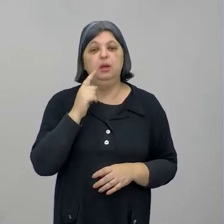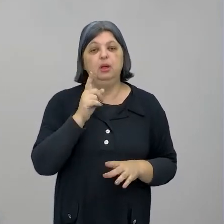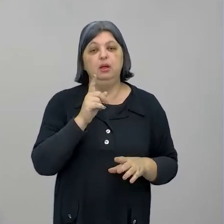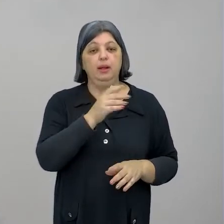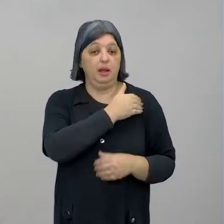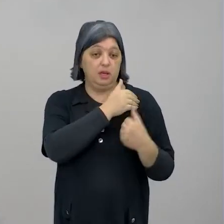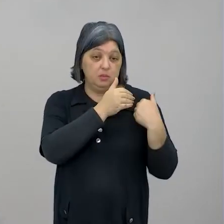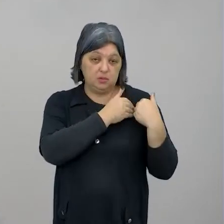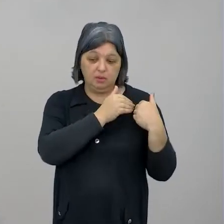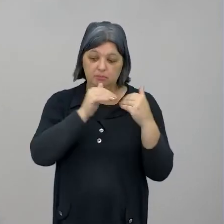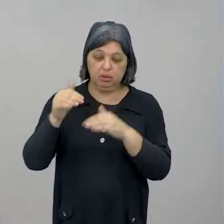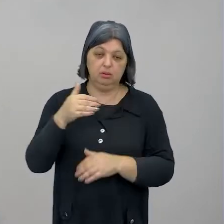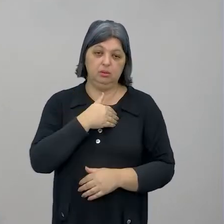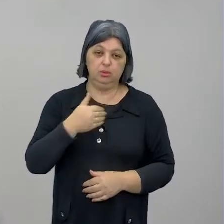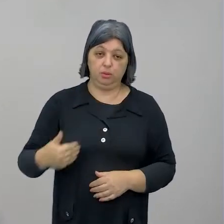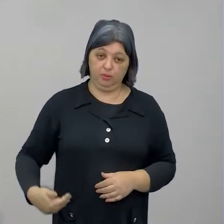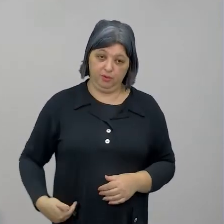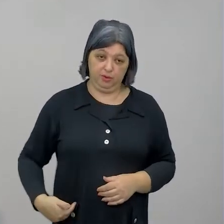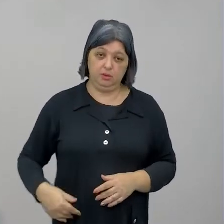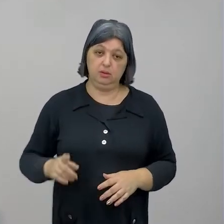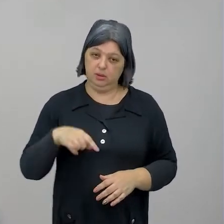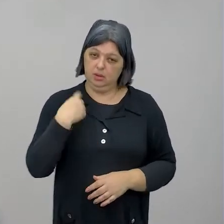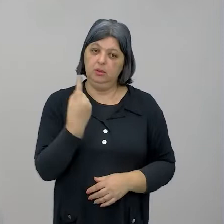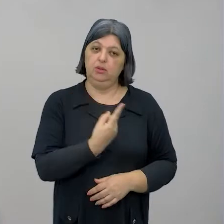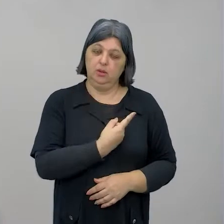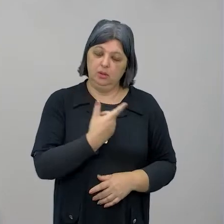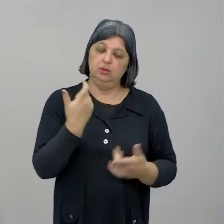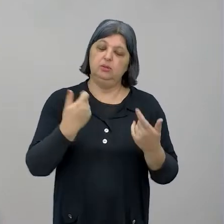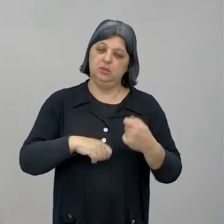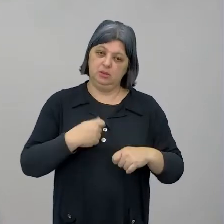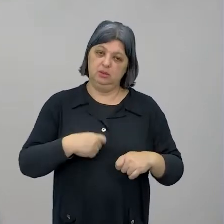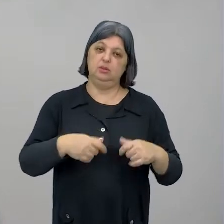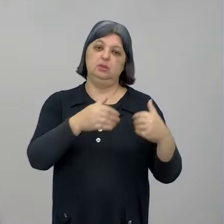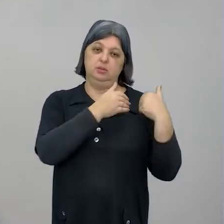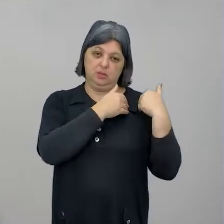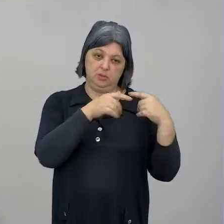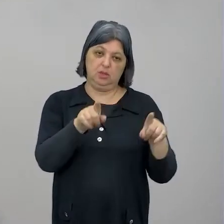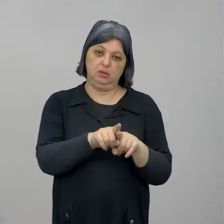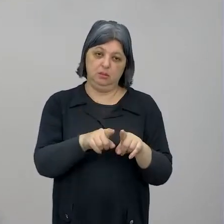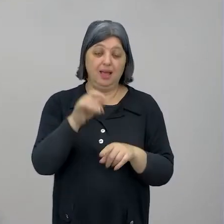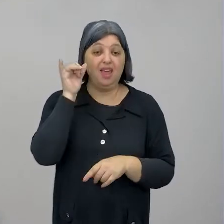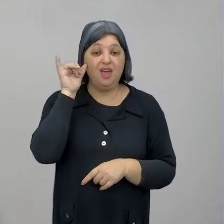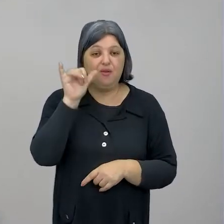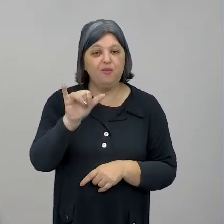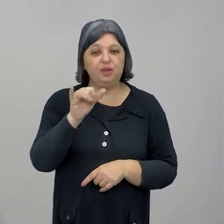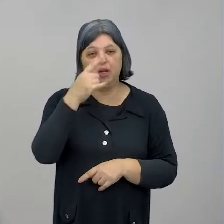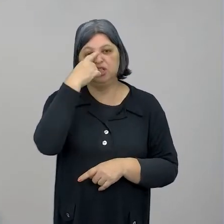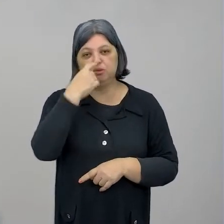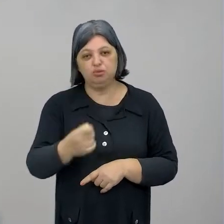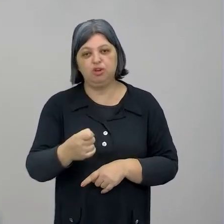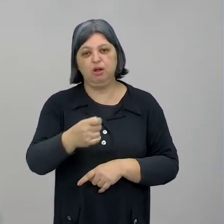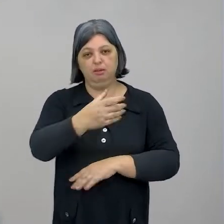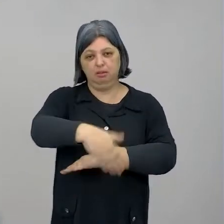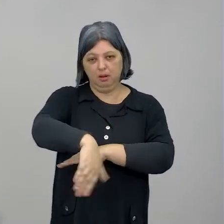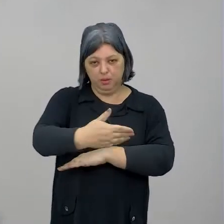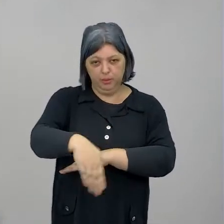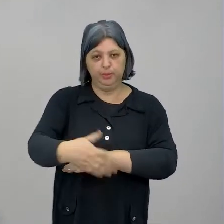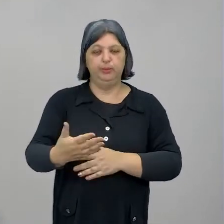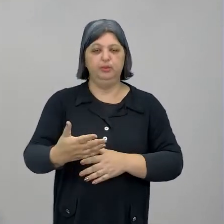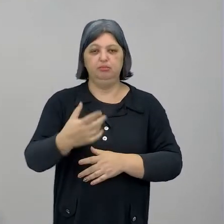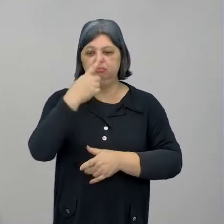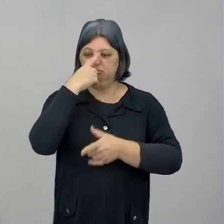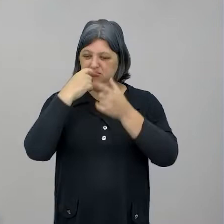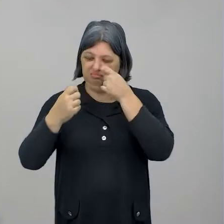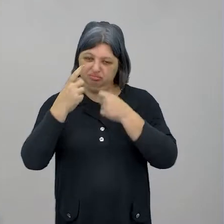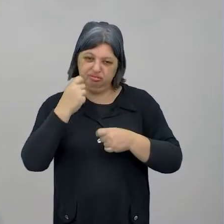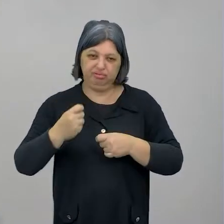aí governamentais, mas é a gente também fazer a nossa parte evitando a poluição. Então, muitas vezes... Descarte de lixo,